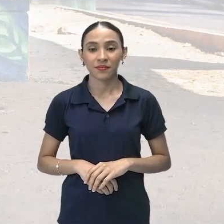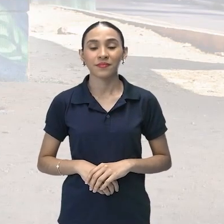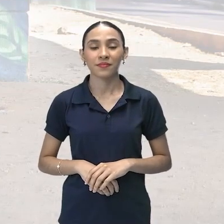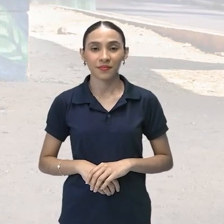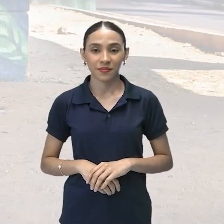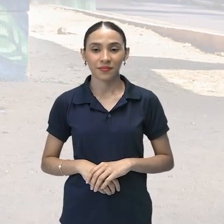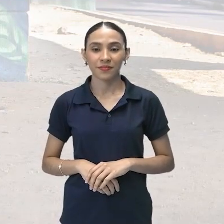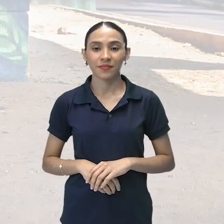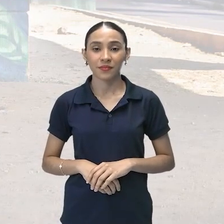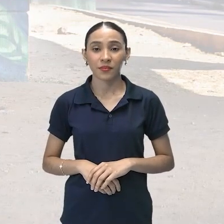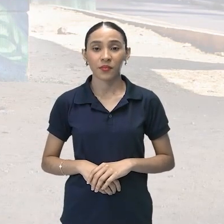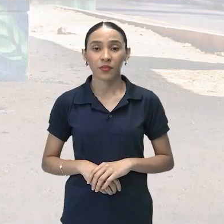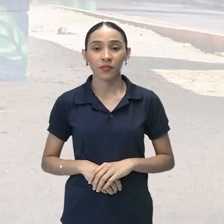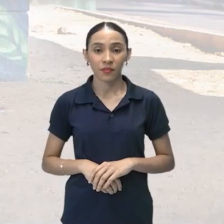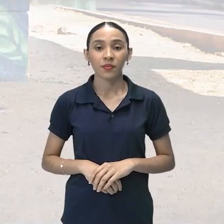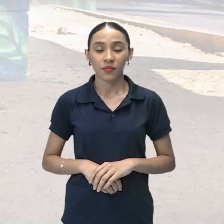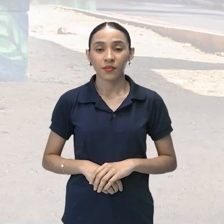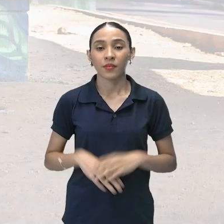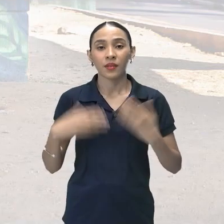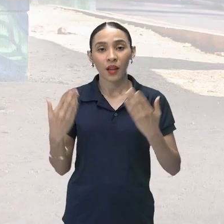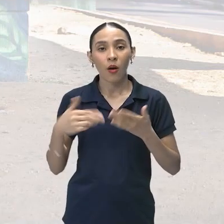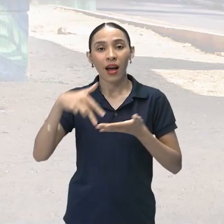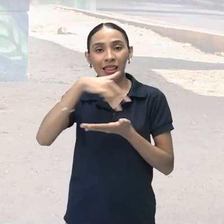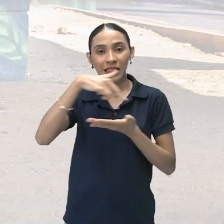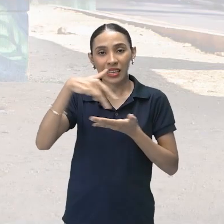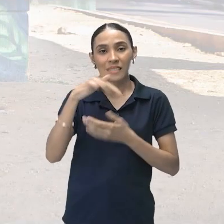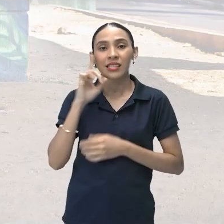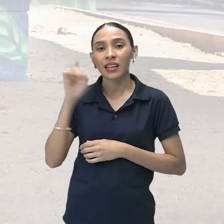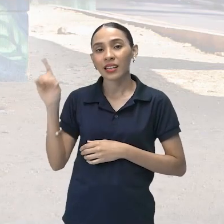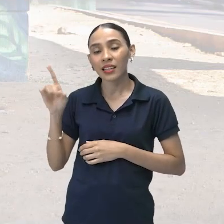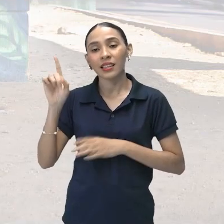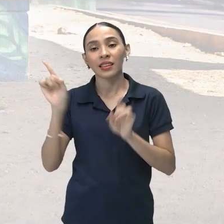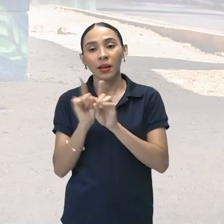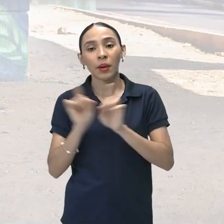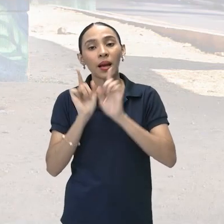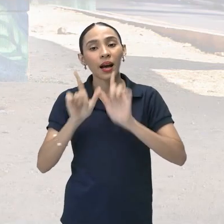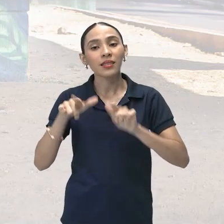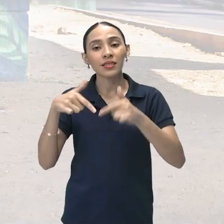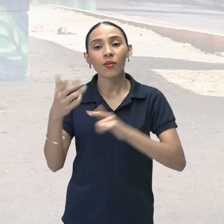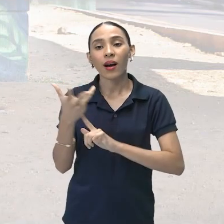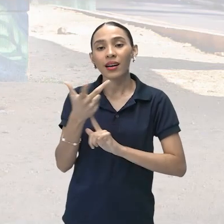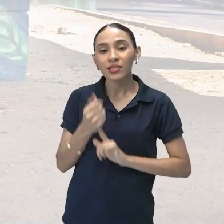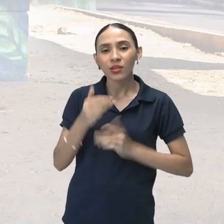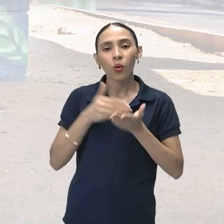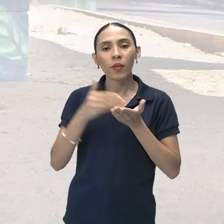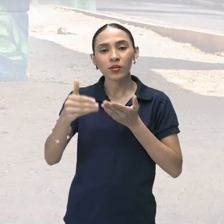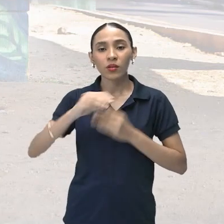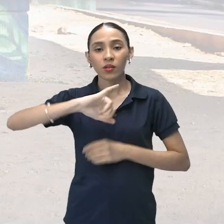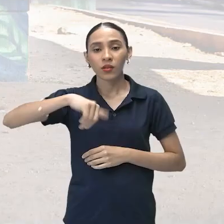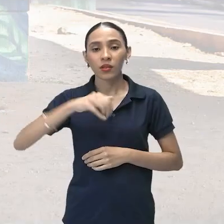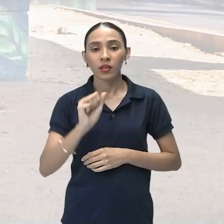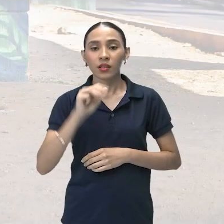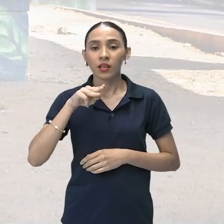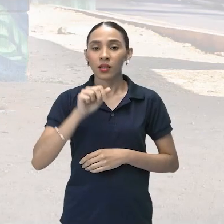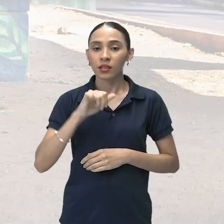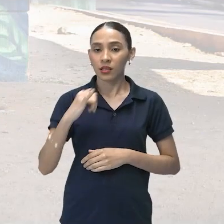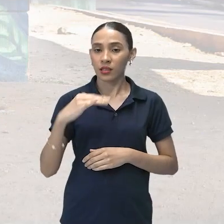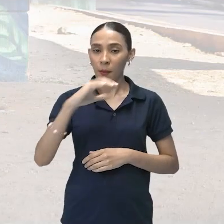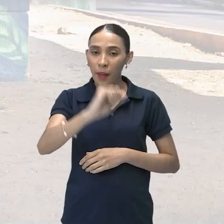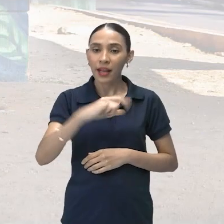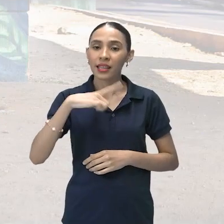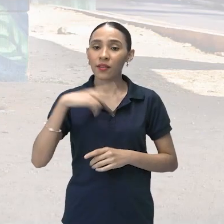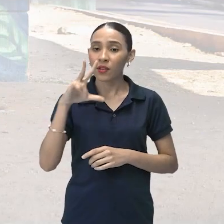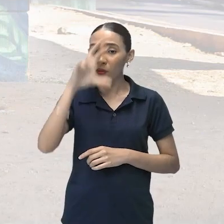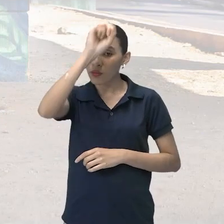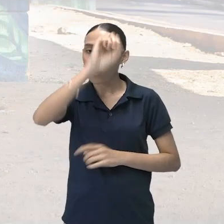Então, o hip hop é um movimento artístico que começou na Jamaica, teve forte